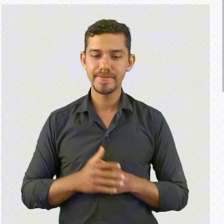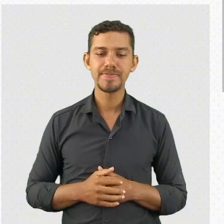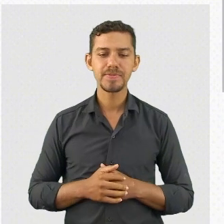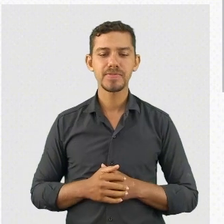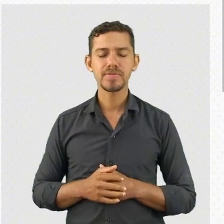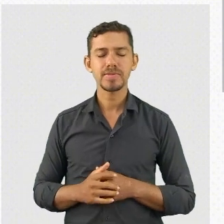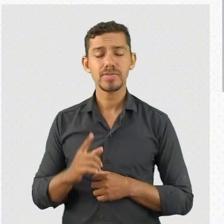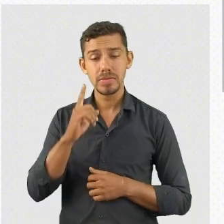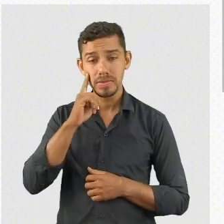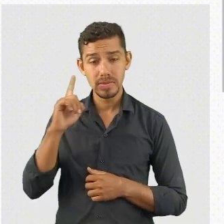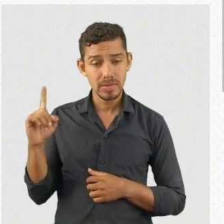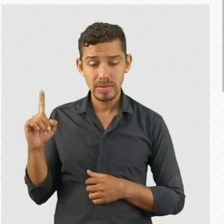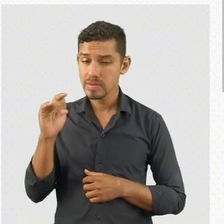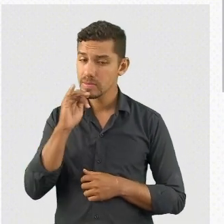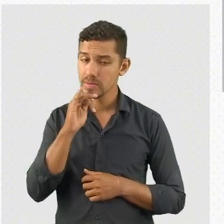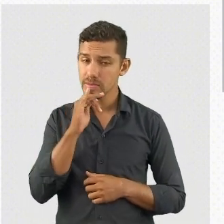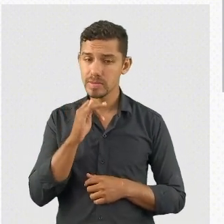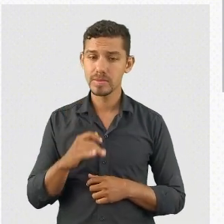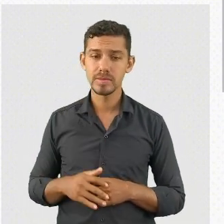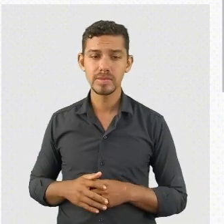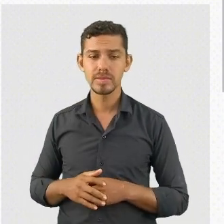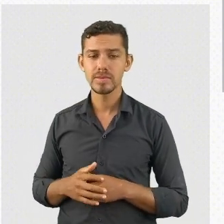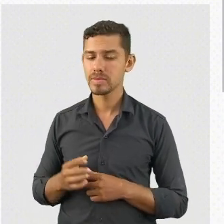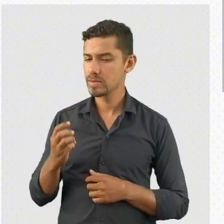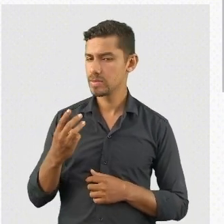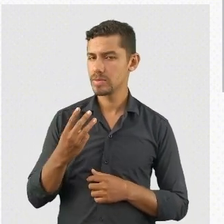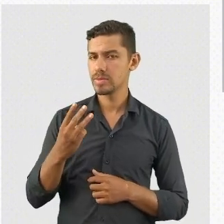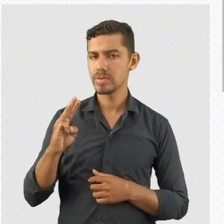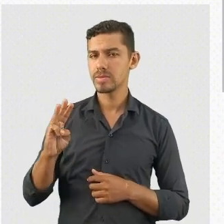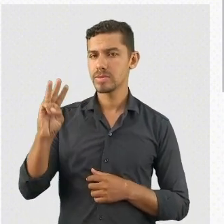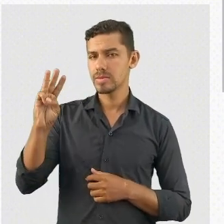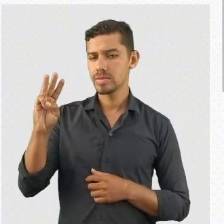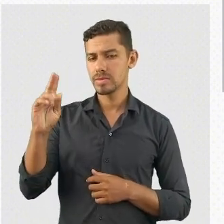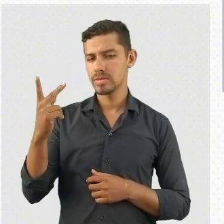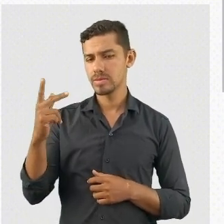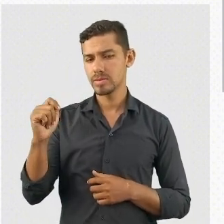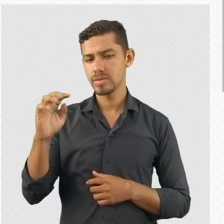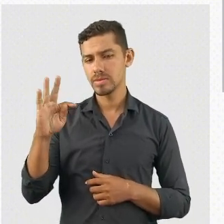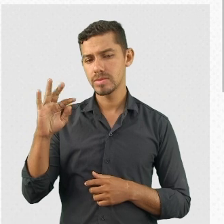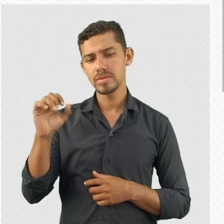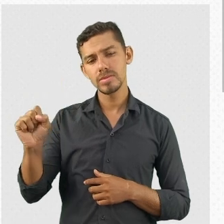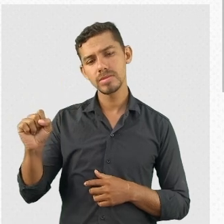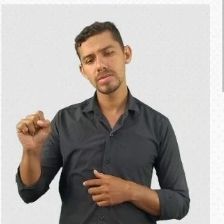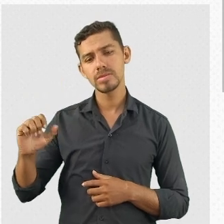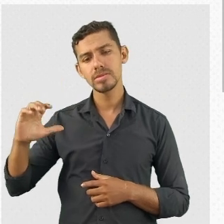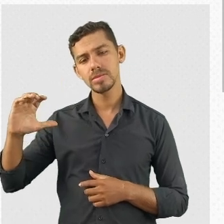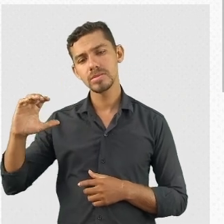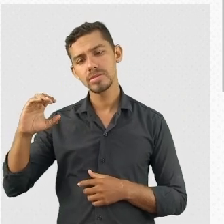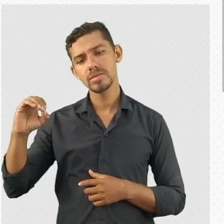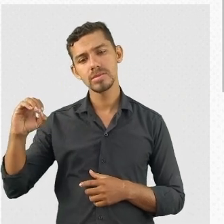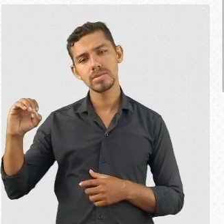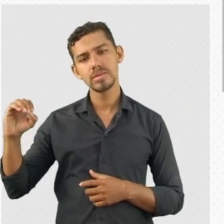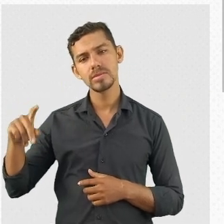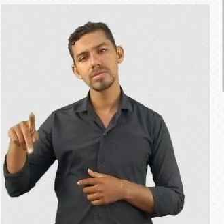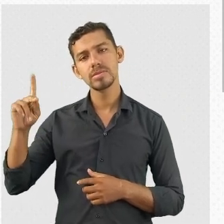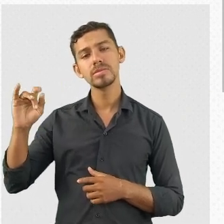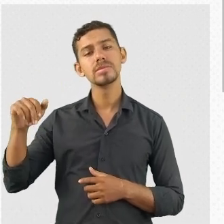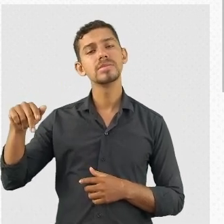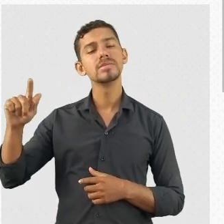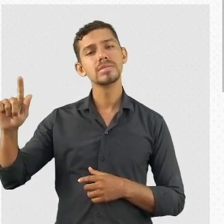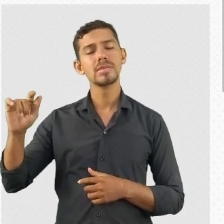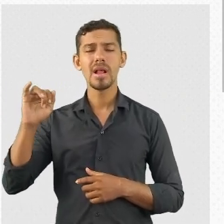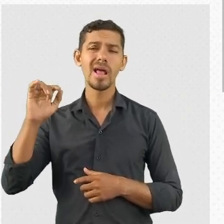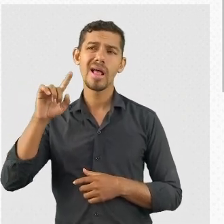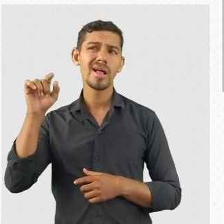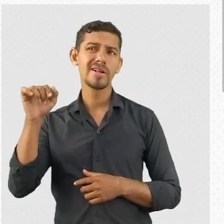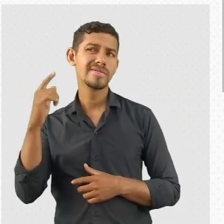desse tópico, what's cooking? E aí é meio que uma provocação para vocês, porque what's cooking a gente pode pensar